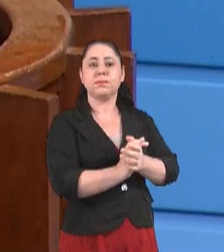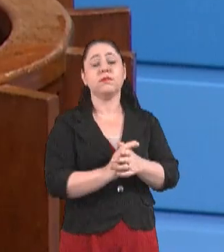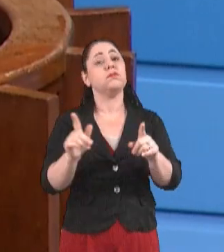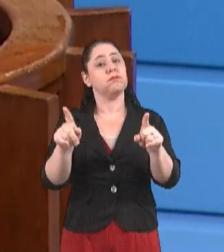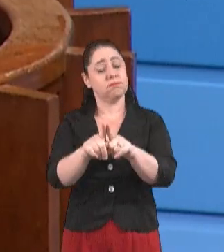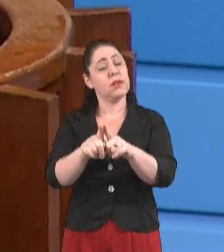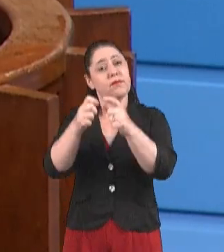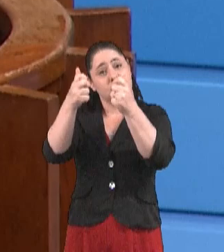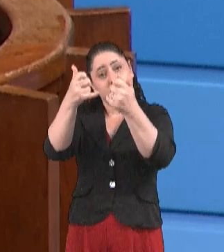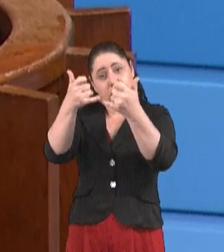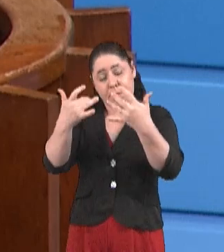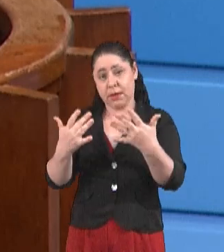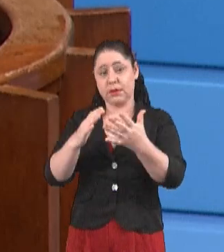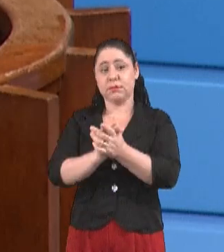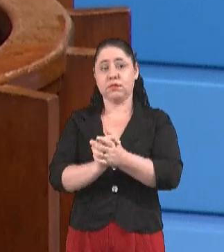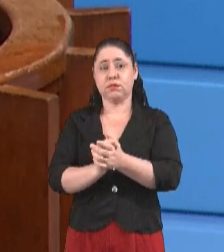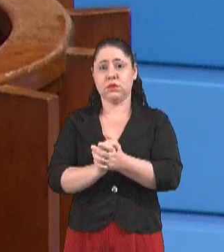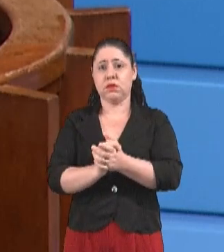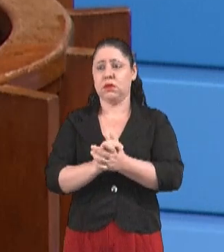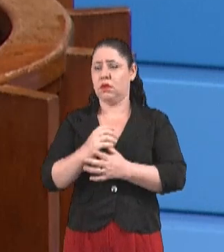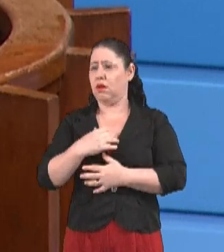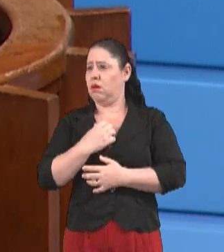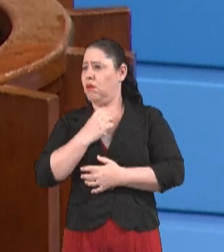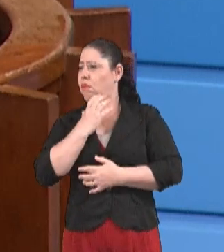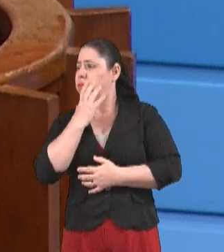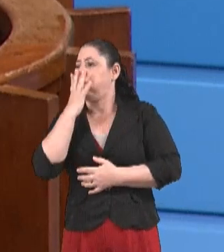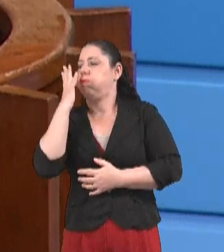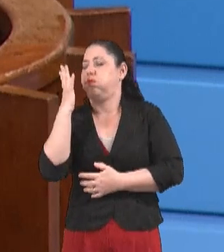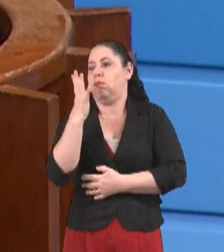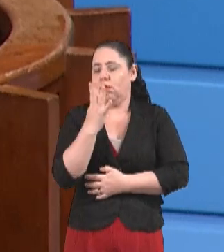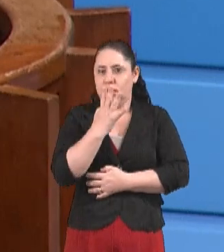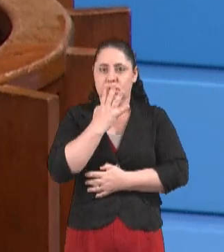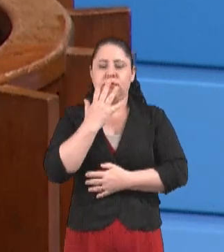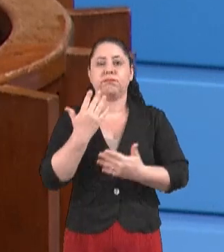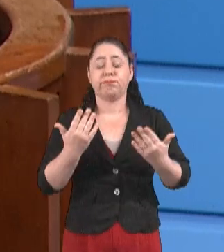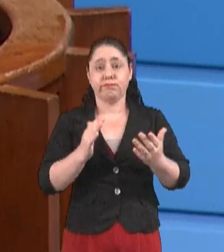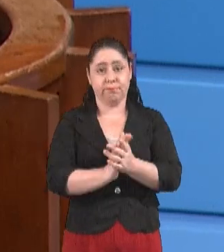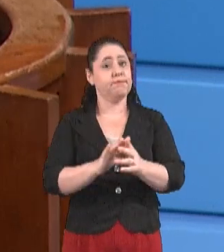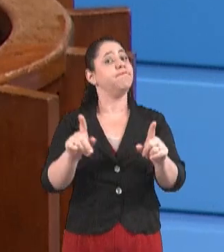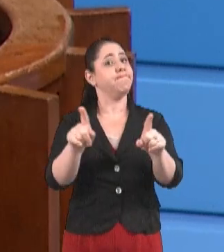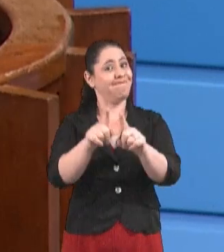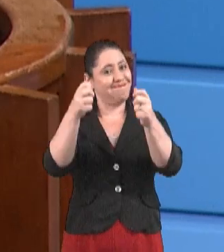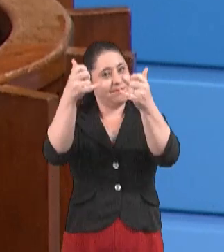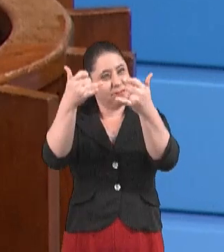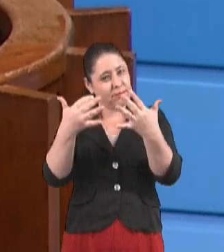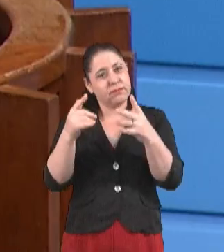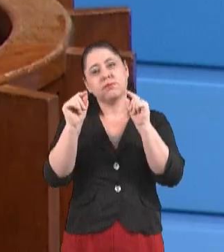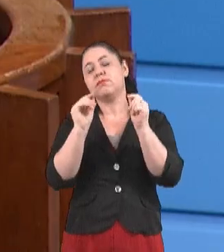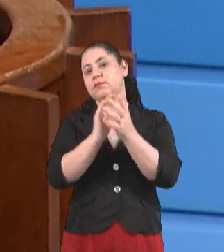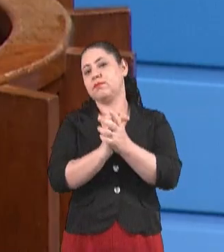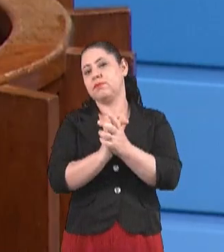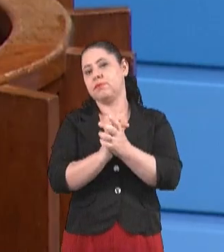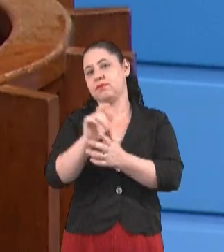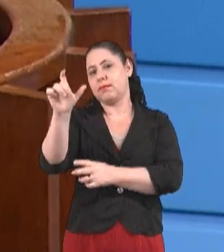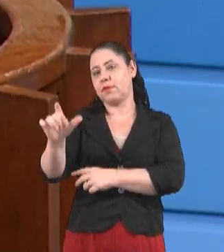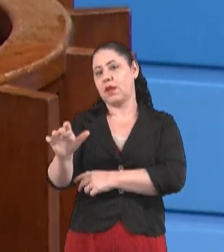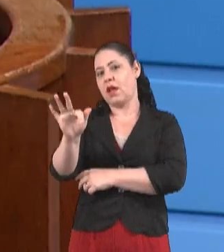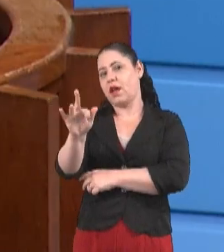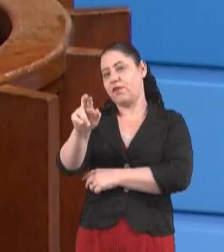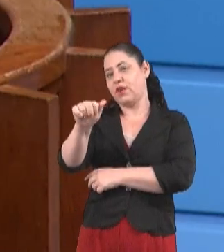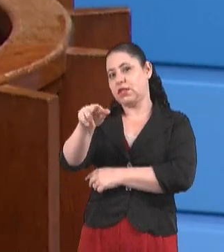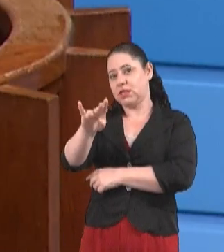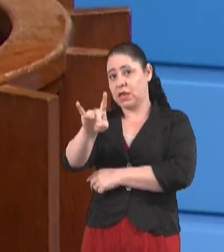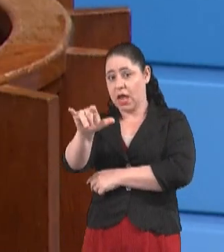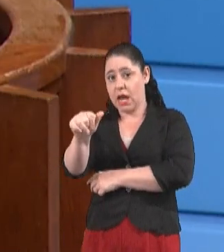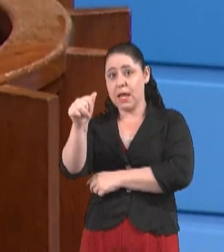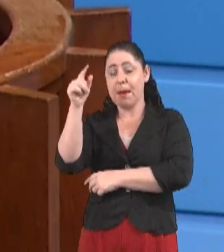foi relatado, e aí me causa náuseas isso, nojo. Também me foi relatado pela senhora Franciele,